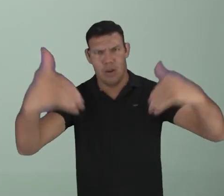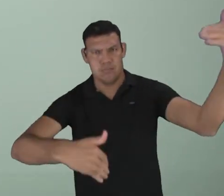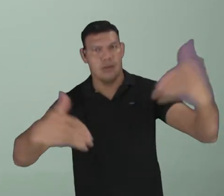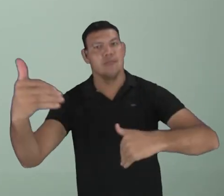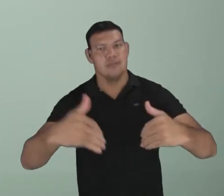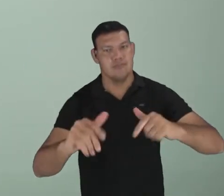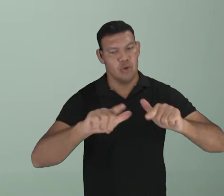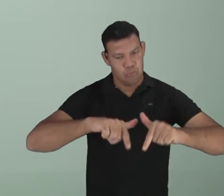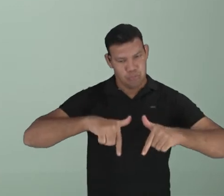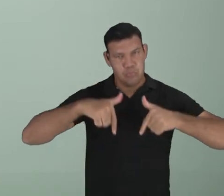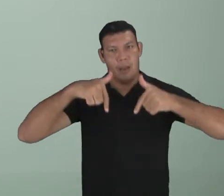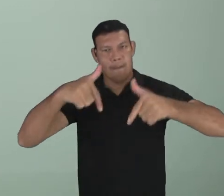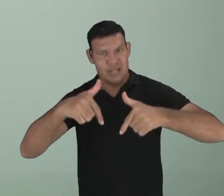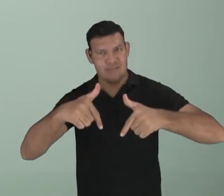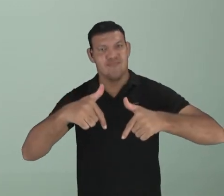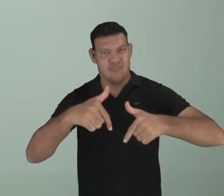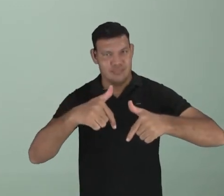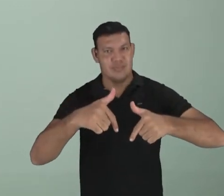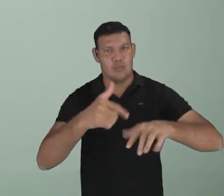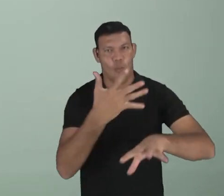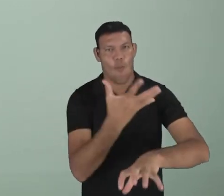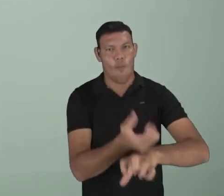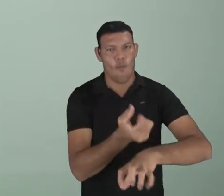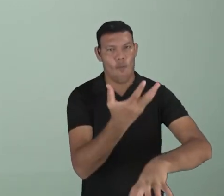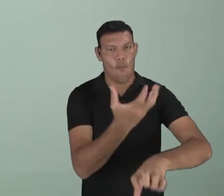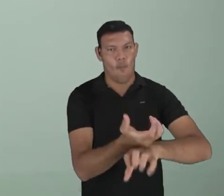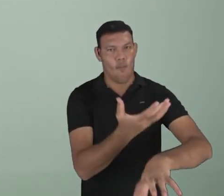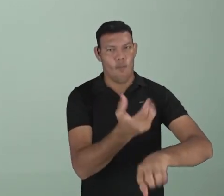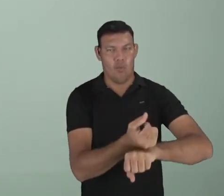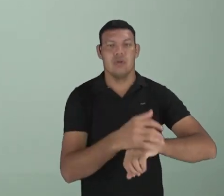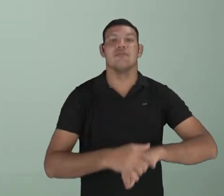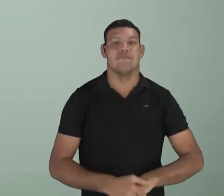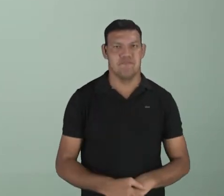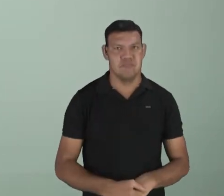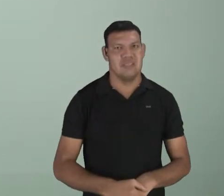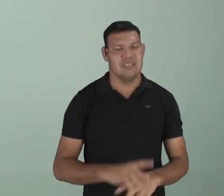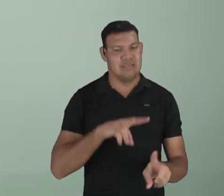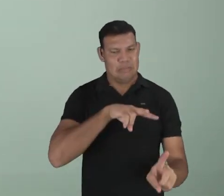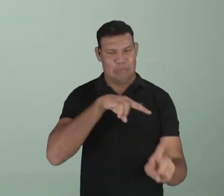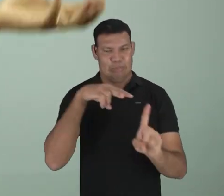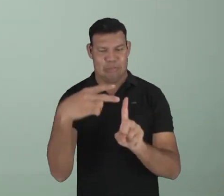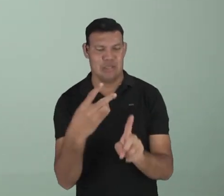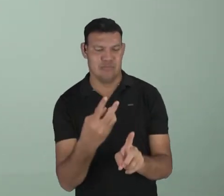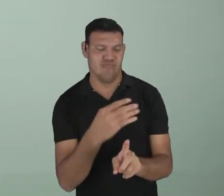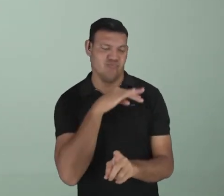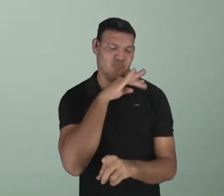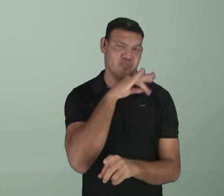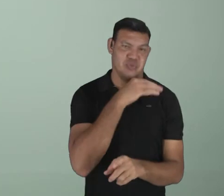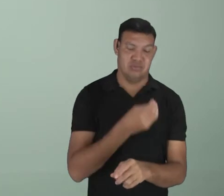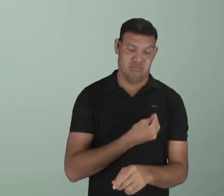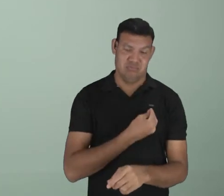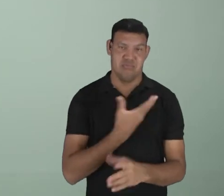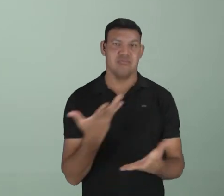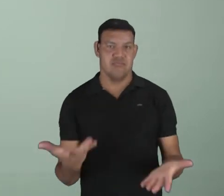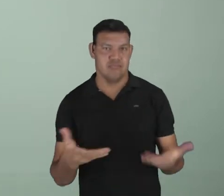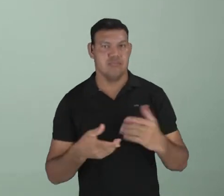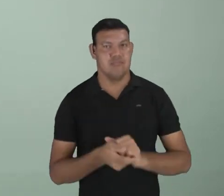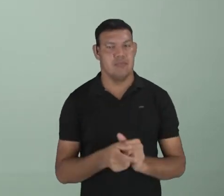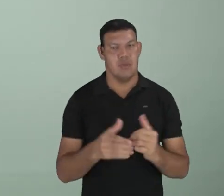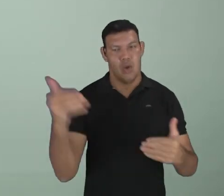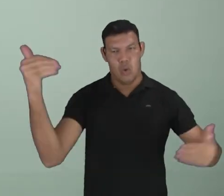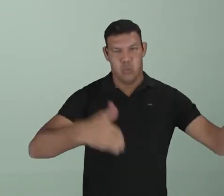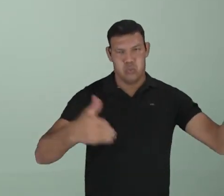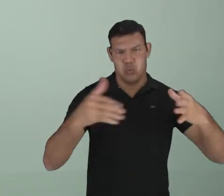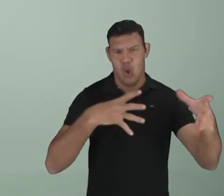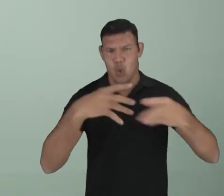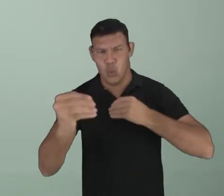aí lutando contra uma das piores secas do Nordeste, né? É uma perspectiva de vida mínima. Então, eles correm para a Amazônia